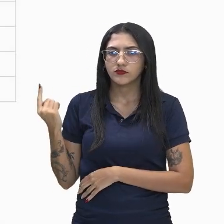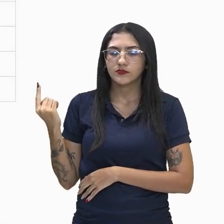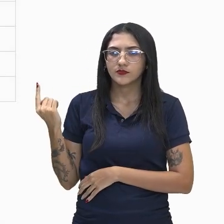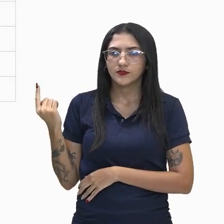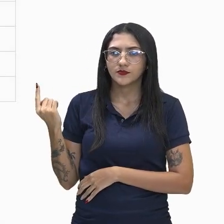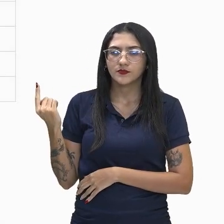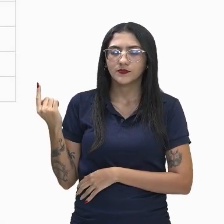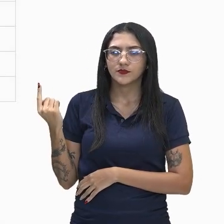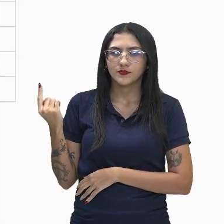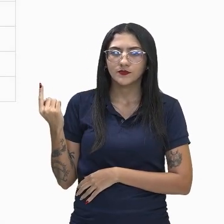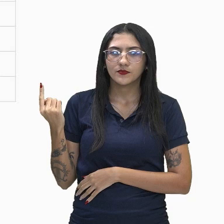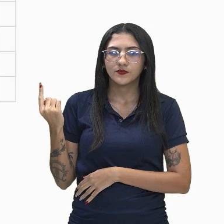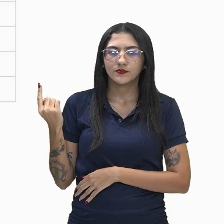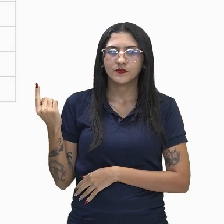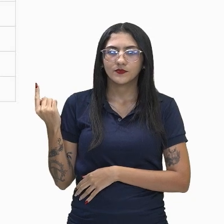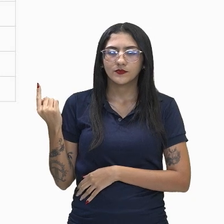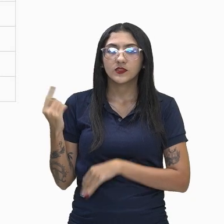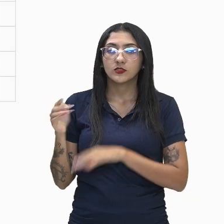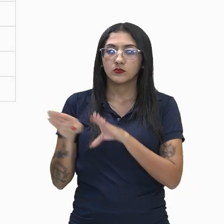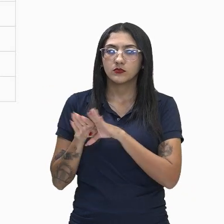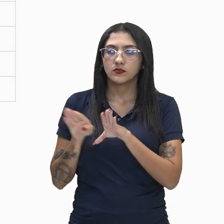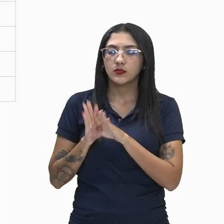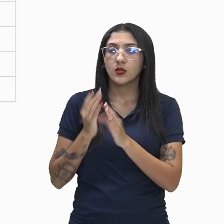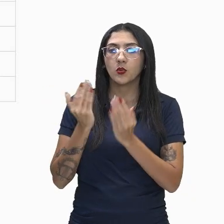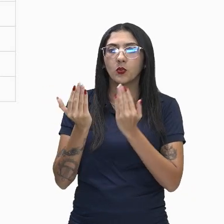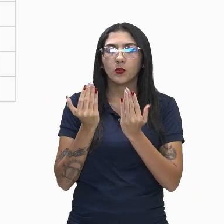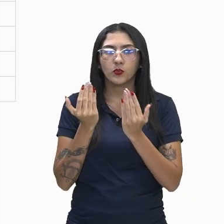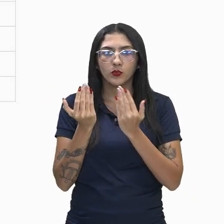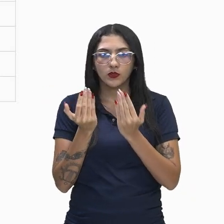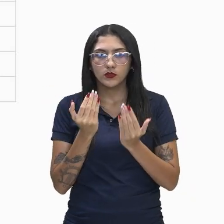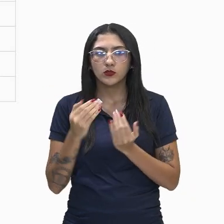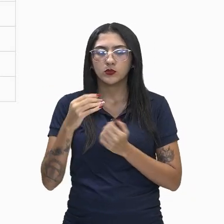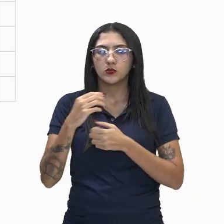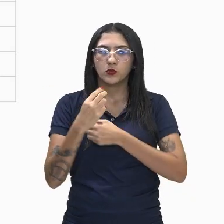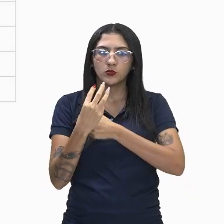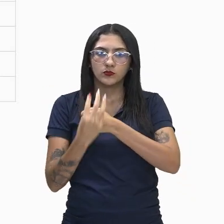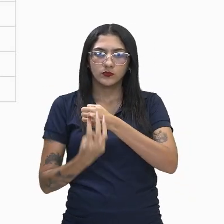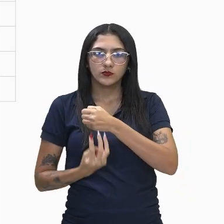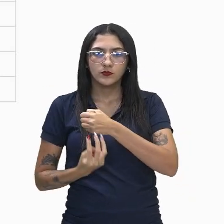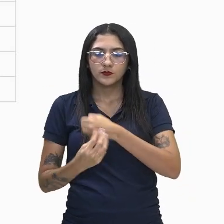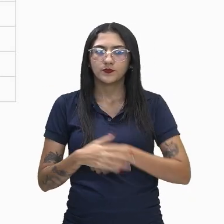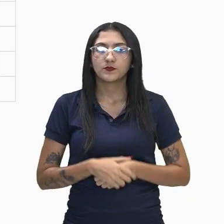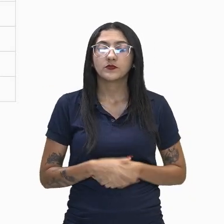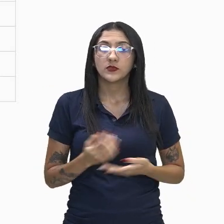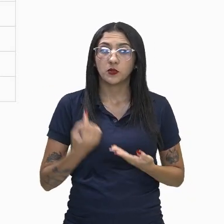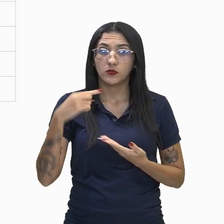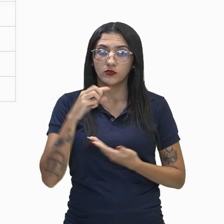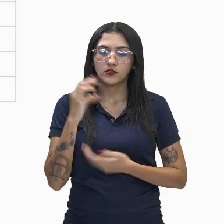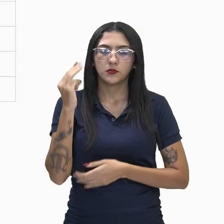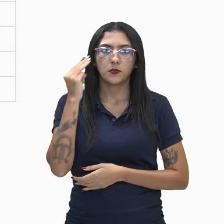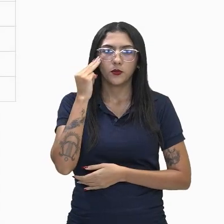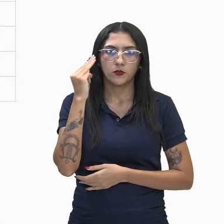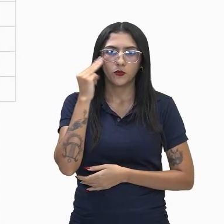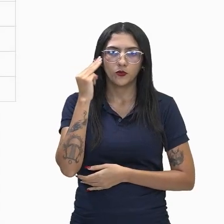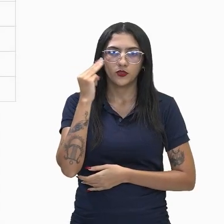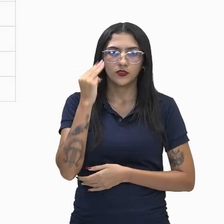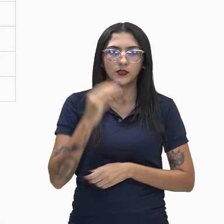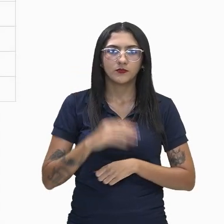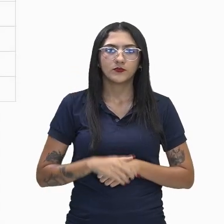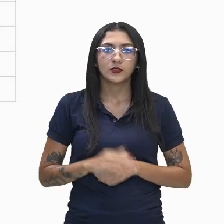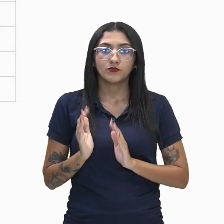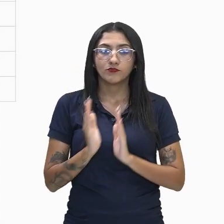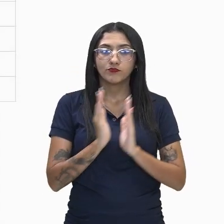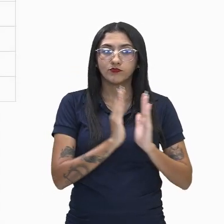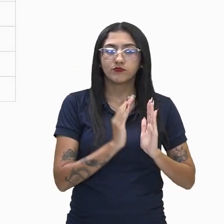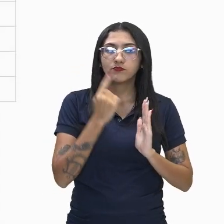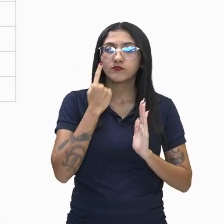com relação ao meridiano de Greenwich, tá bom? Então, para vocês não esquecerem. Aqui, latitude, eu tenho o